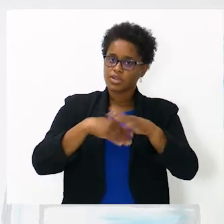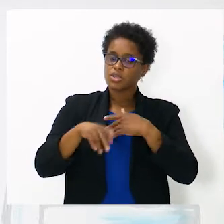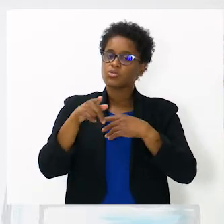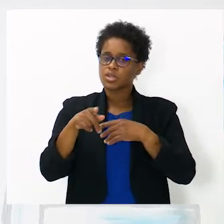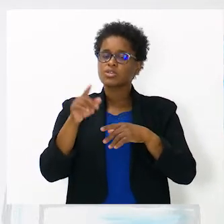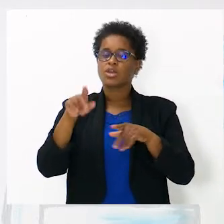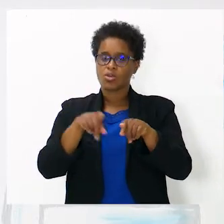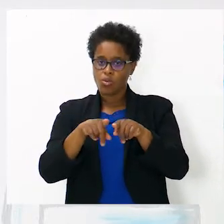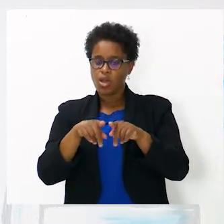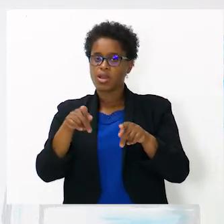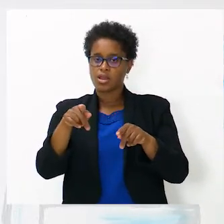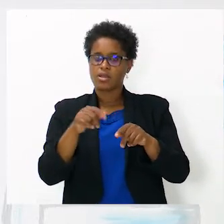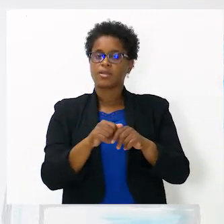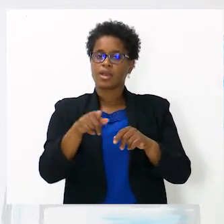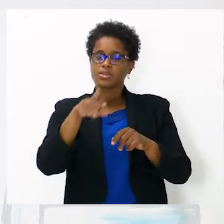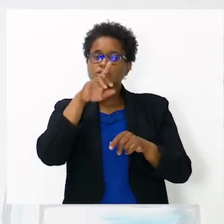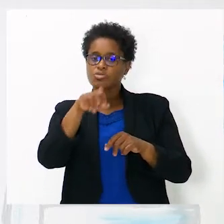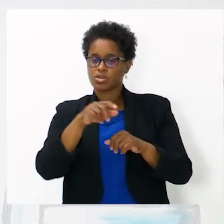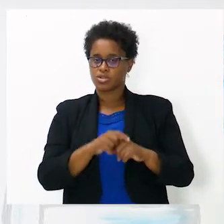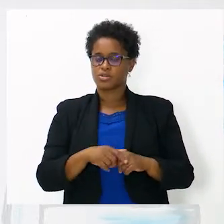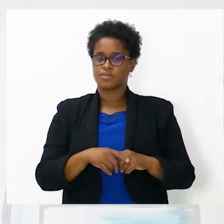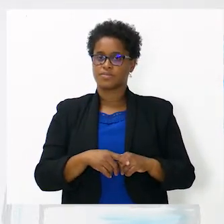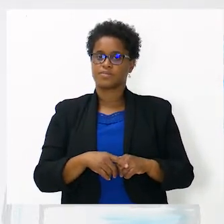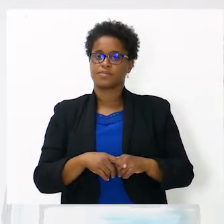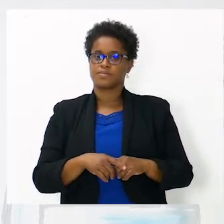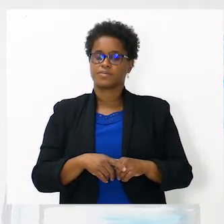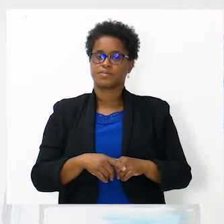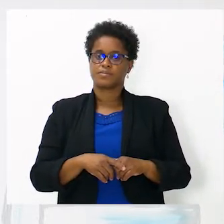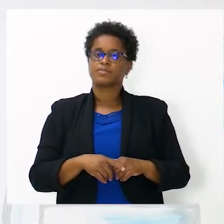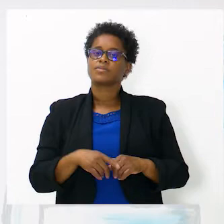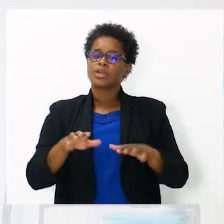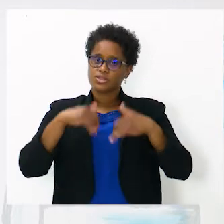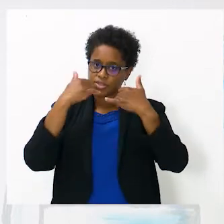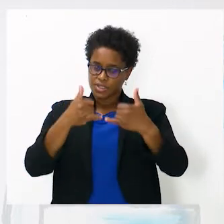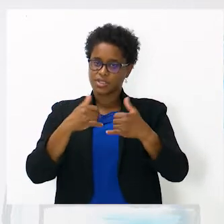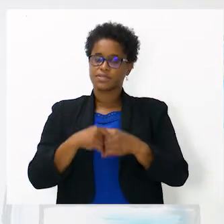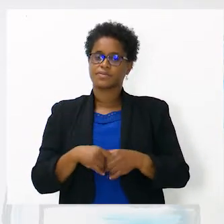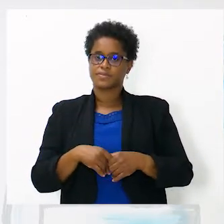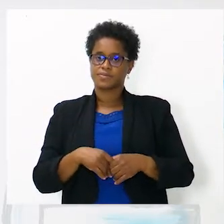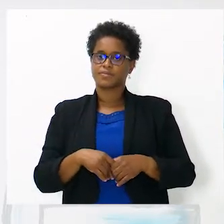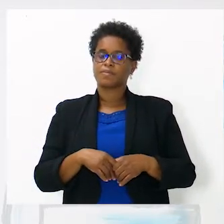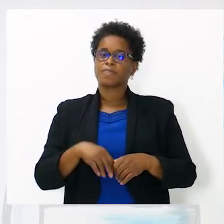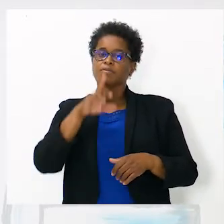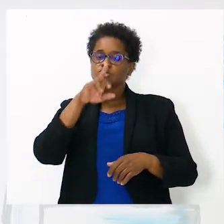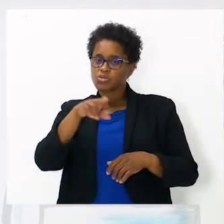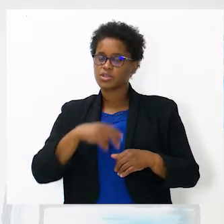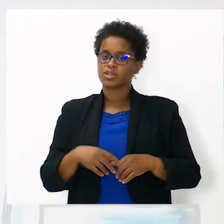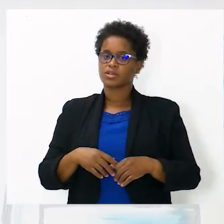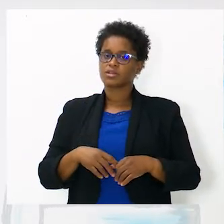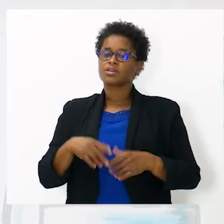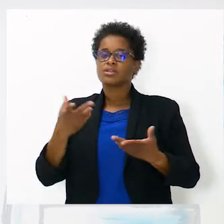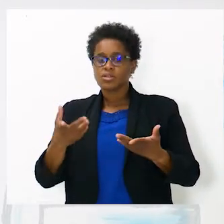Calculando isso, vamos ter essa resposta. De seguida, vamos